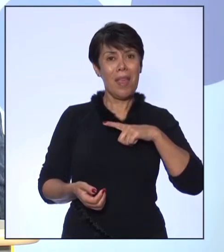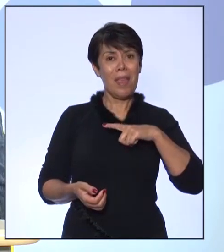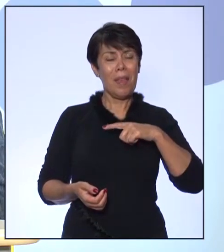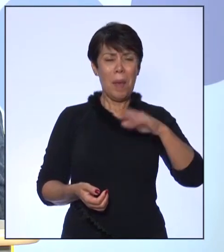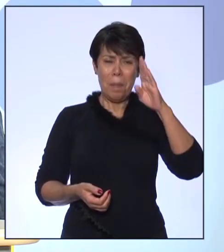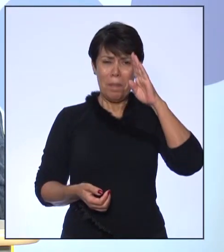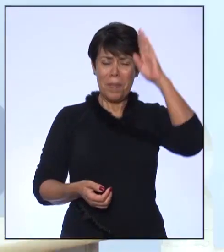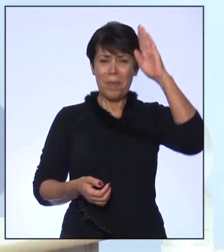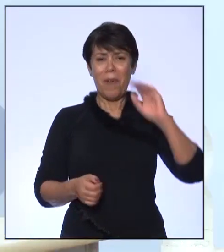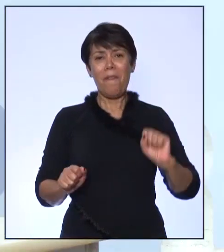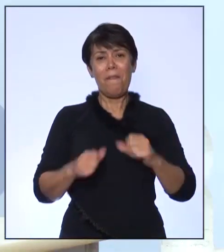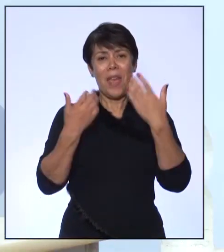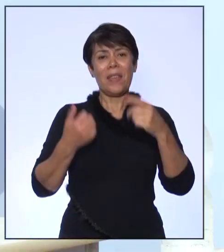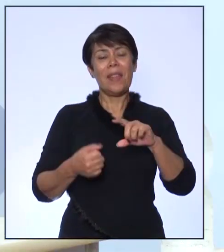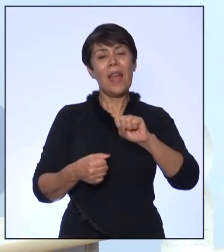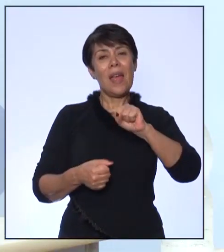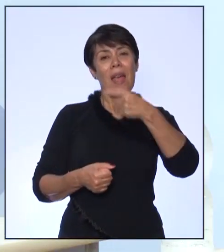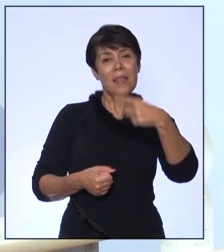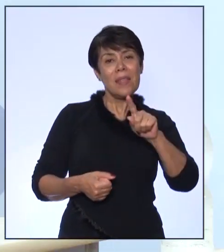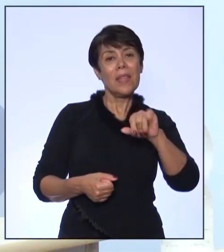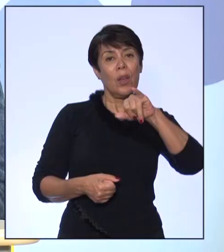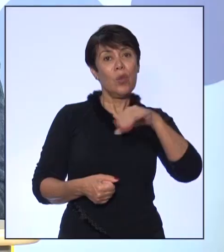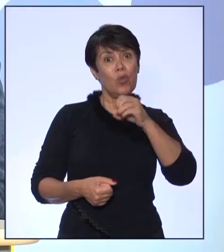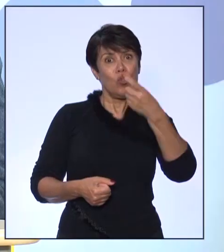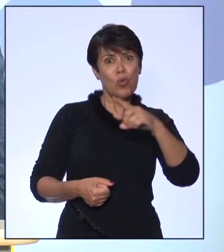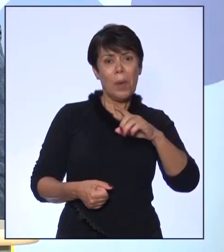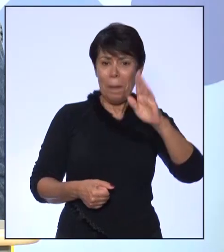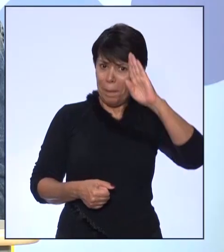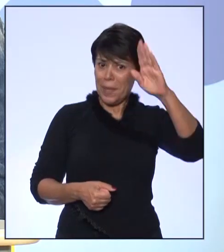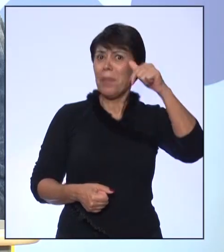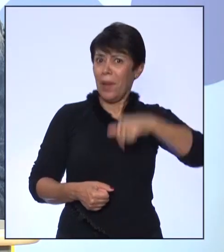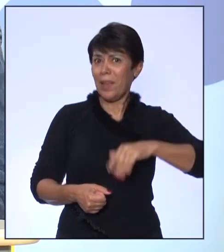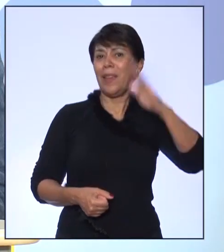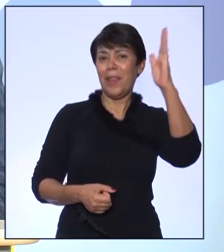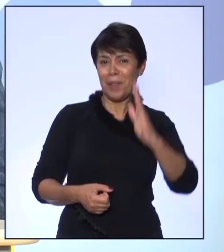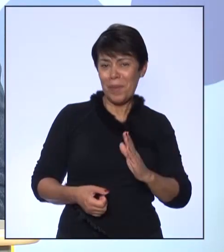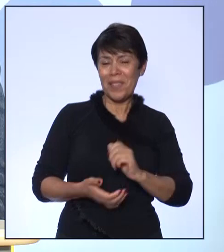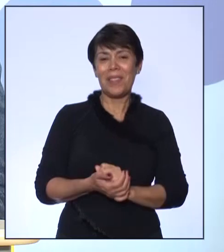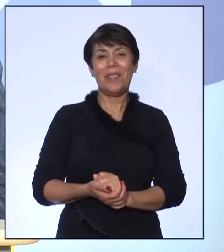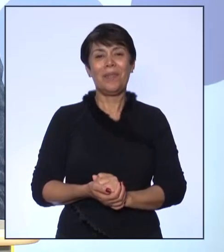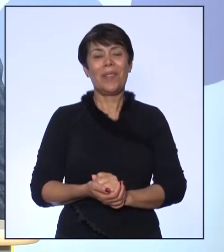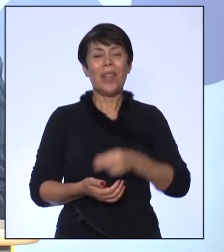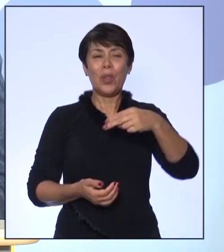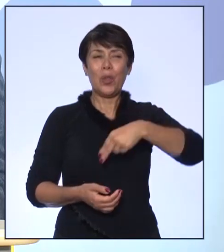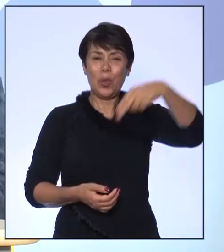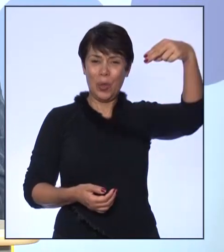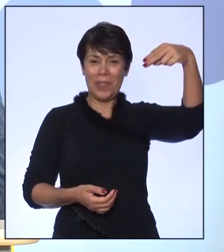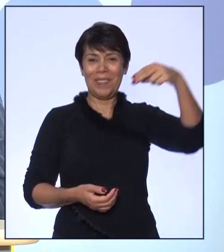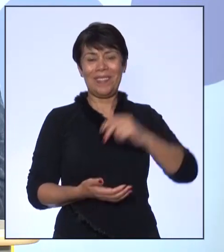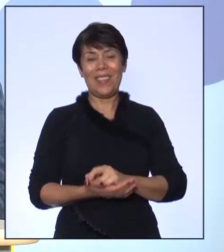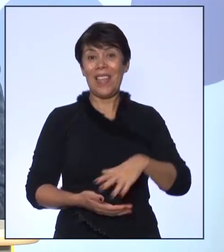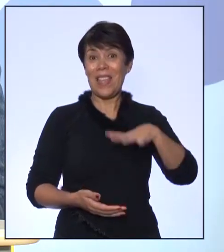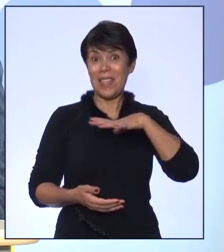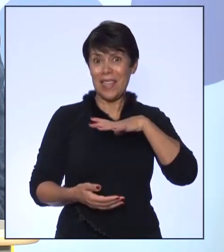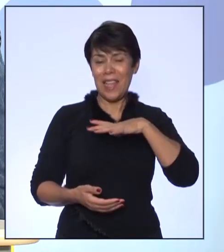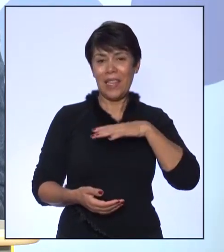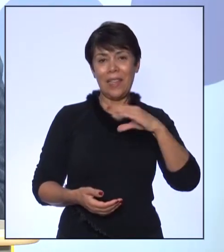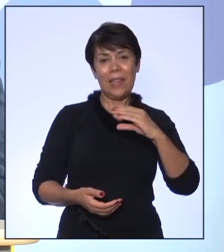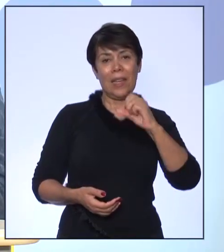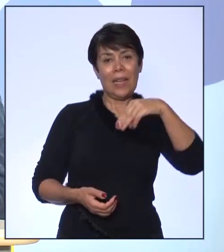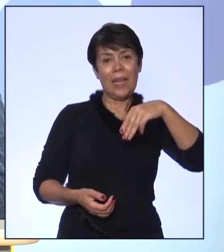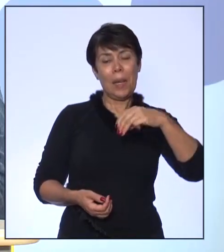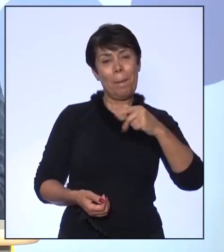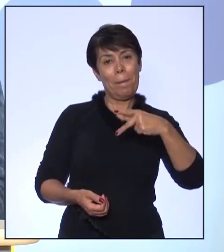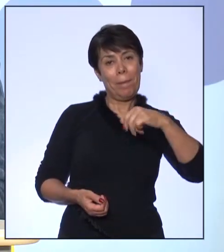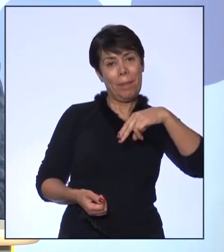senhora sabia, professora? Não sabia, eu adoro. E eles estão os dois localizados, né, em cidades do Nordeste brasileiro. Um na cidade de Campina Grande, na